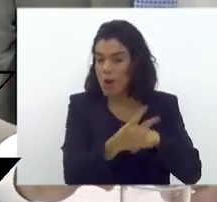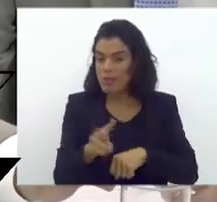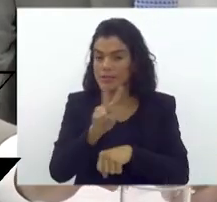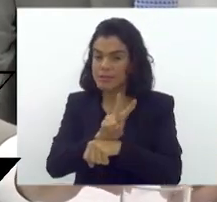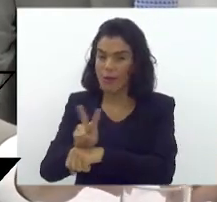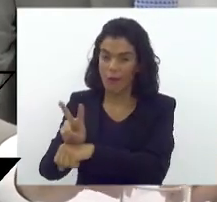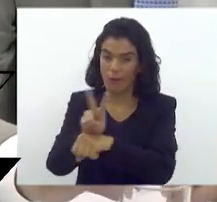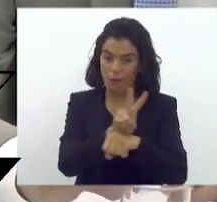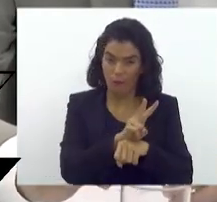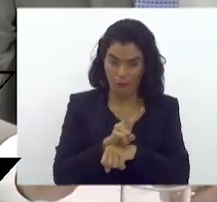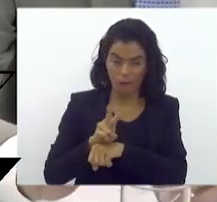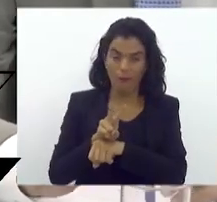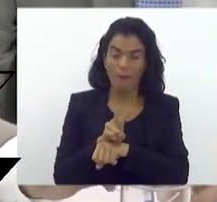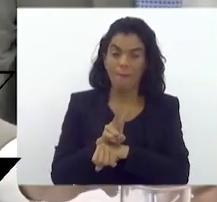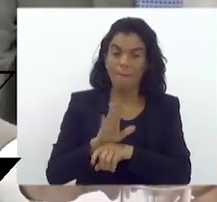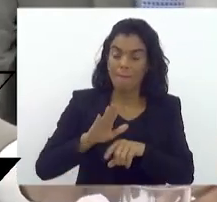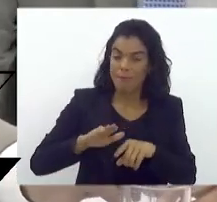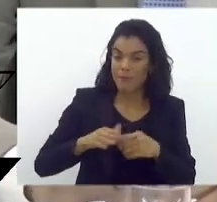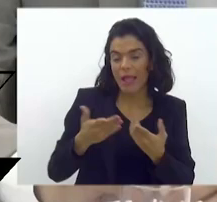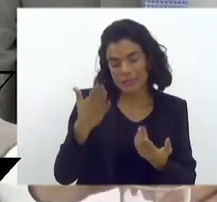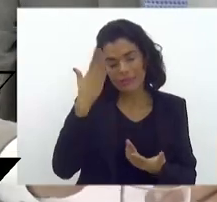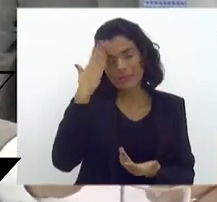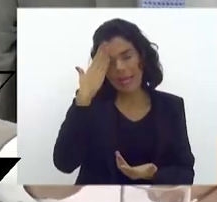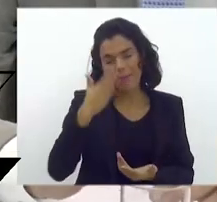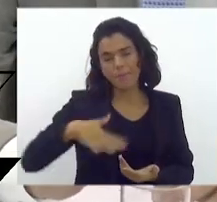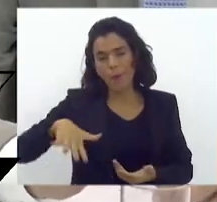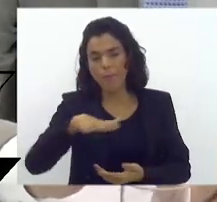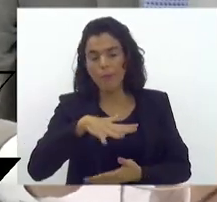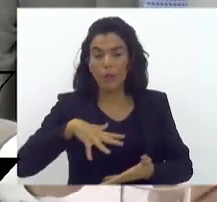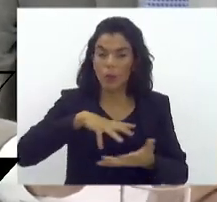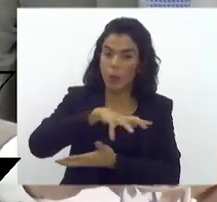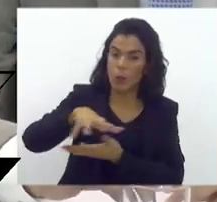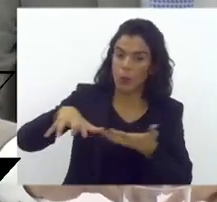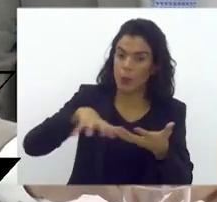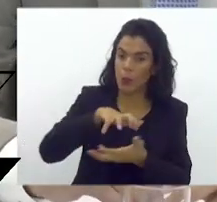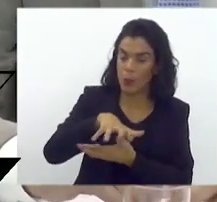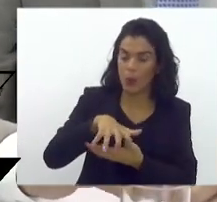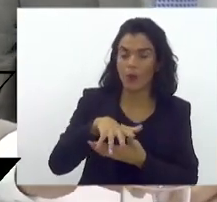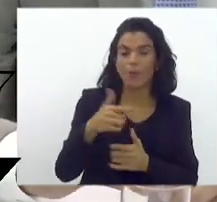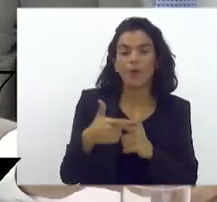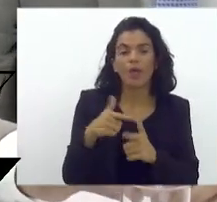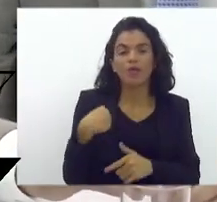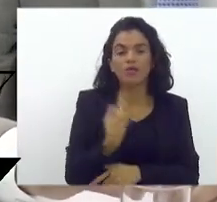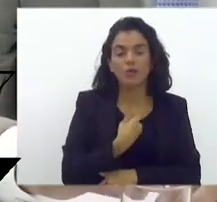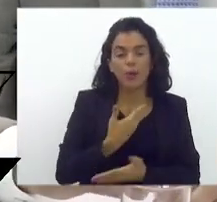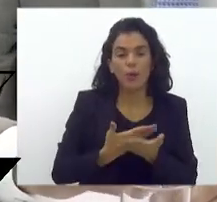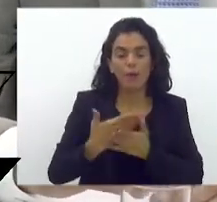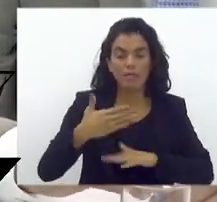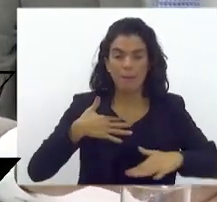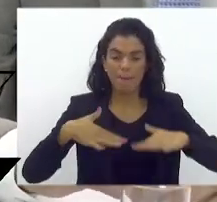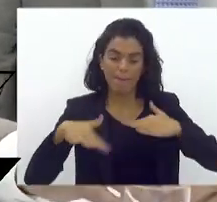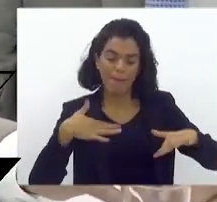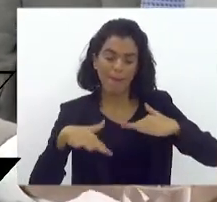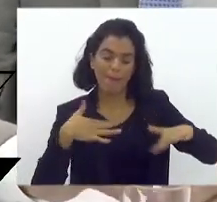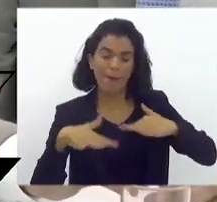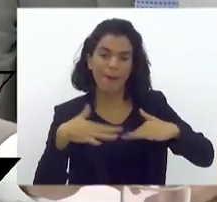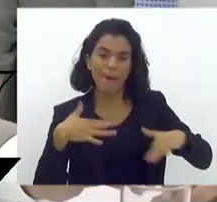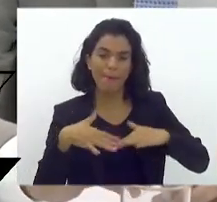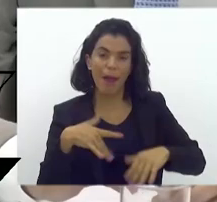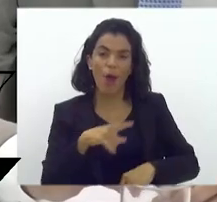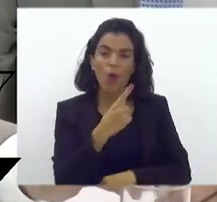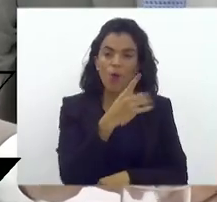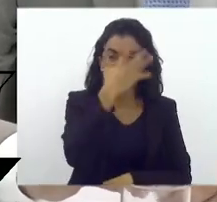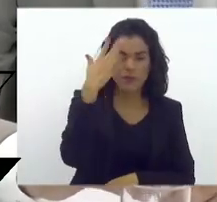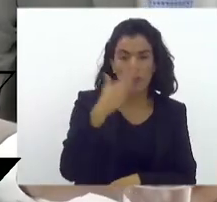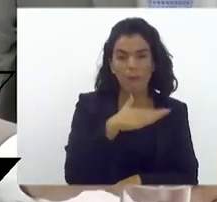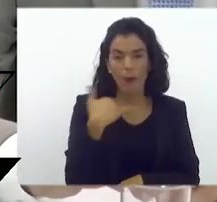crise que vivemos no estado do Rio de Janeiro e em todo o país. A gente geralmente começa a se movimentar quando acontece uma fatalidade,